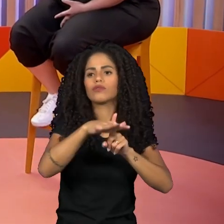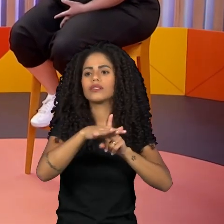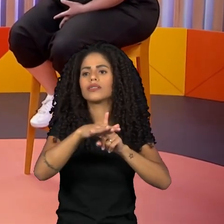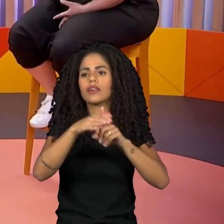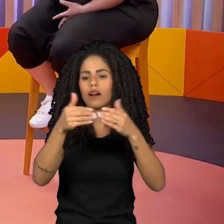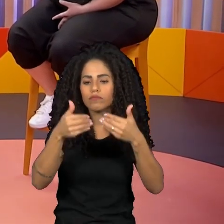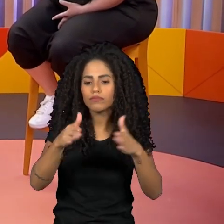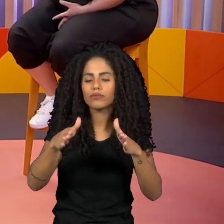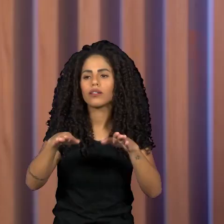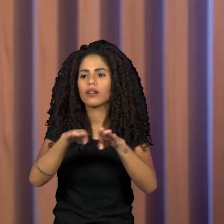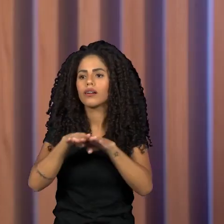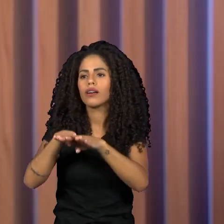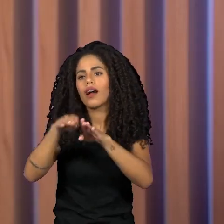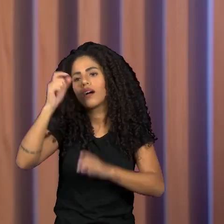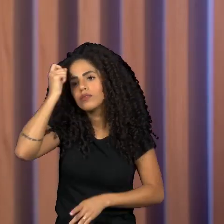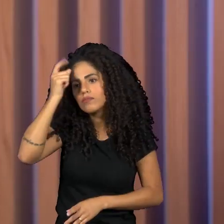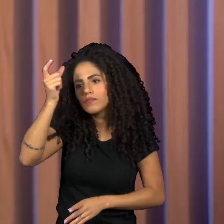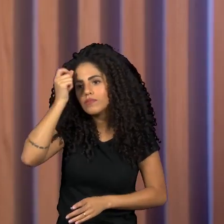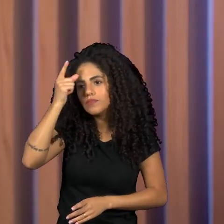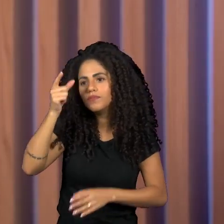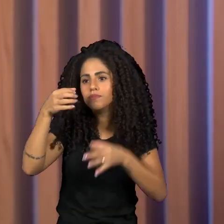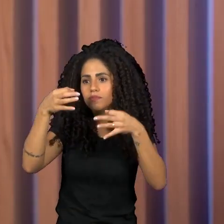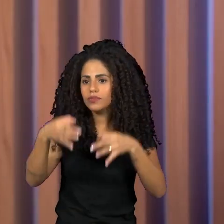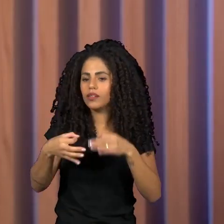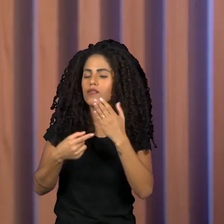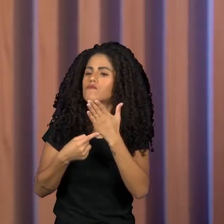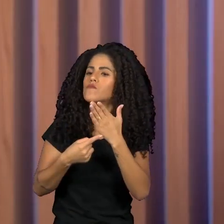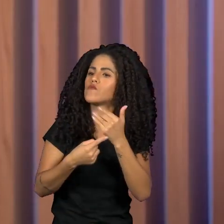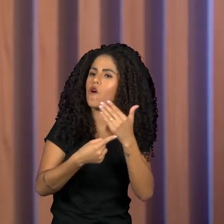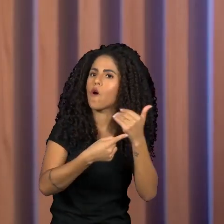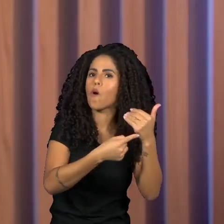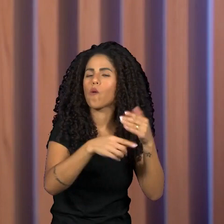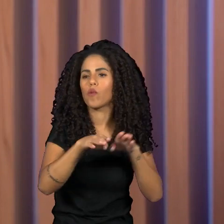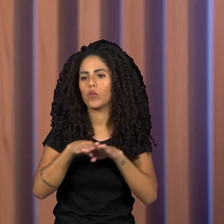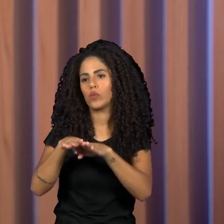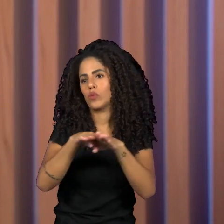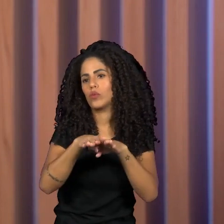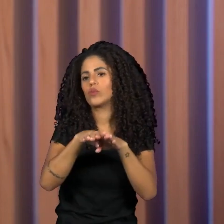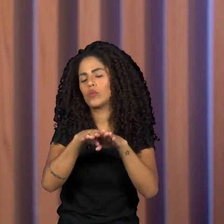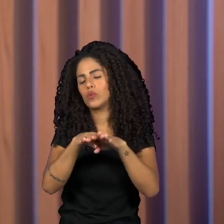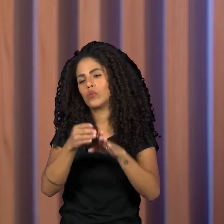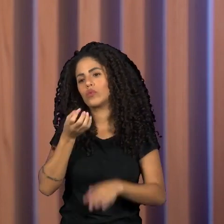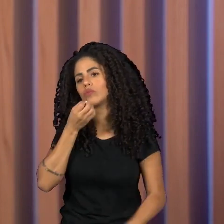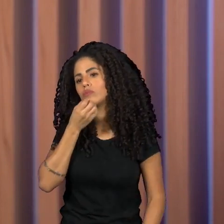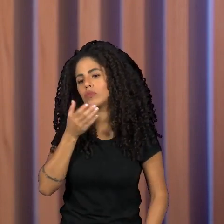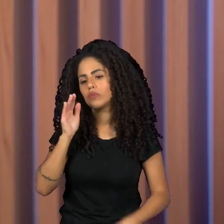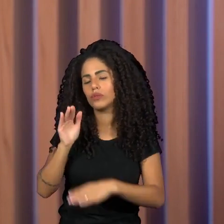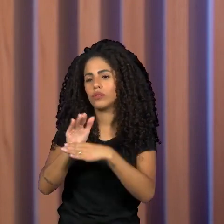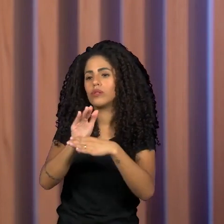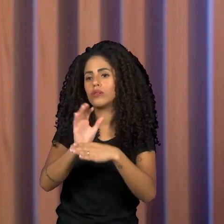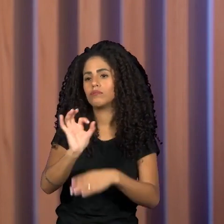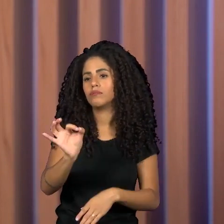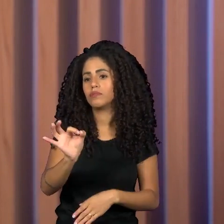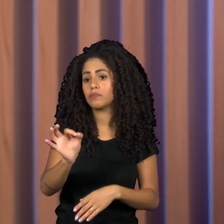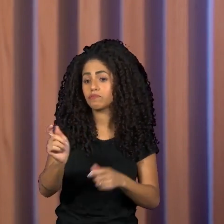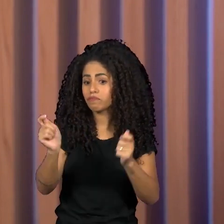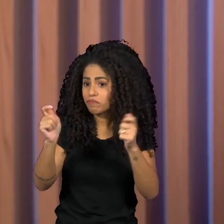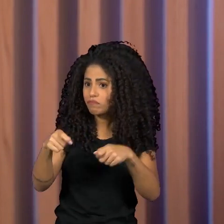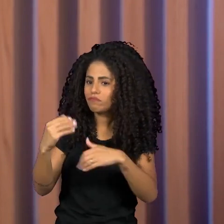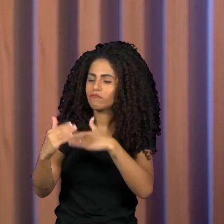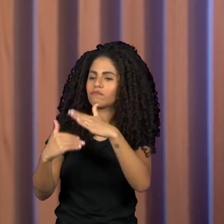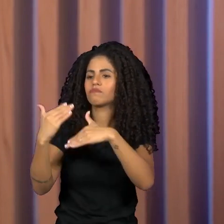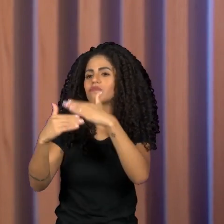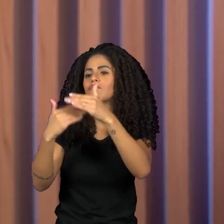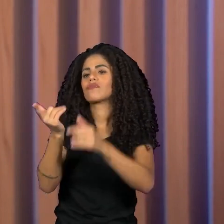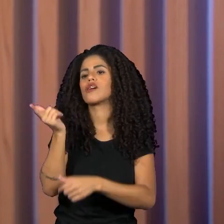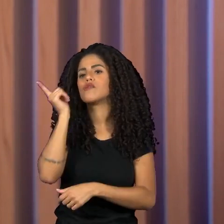desses lugares de cultura, da tecnologia, de tecnologias 1000, inclusive, elas vão construindo possibilidades de